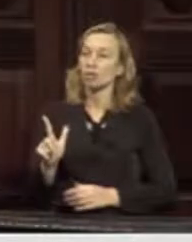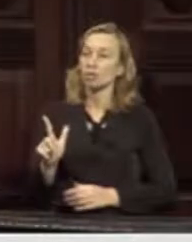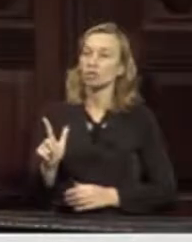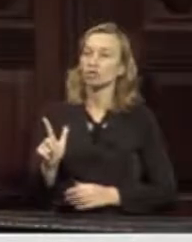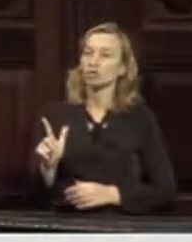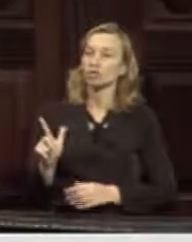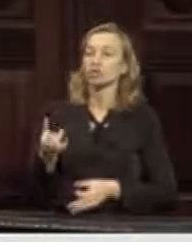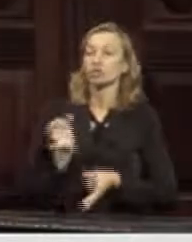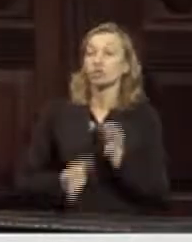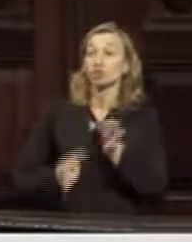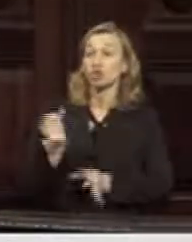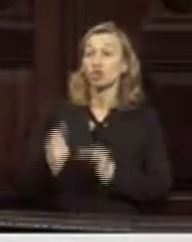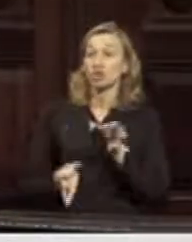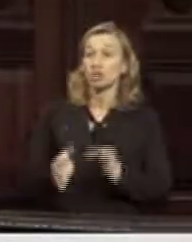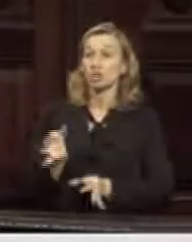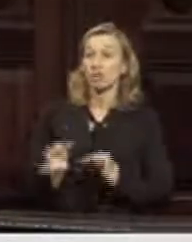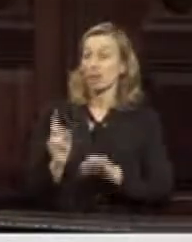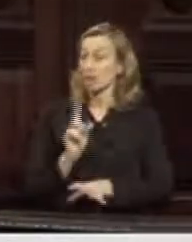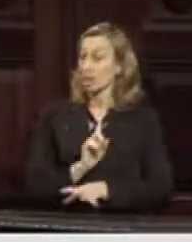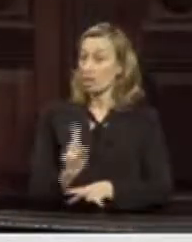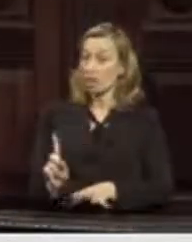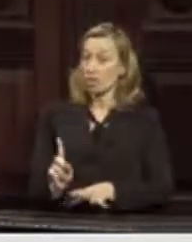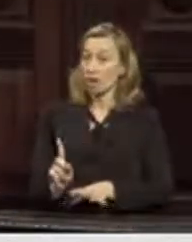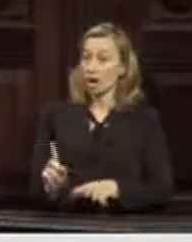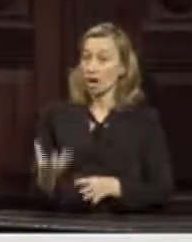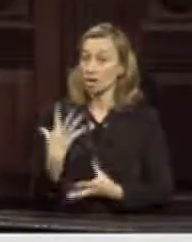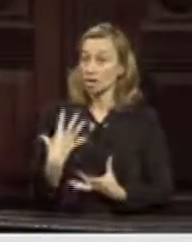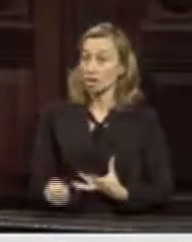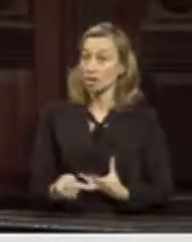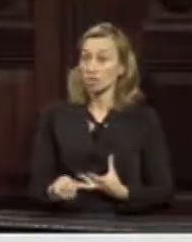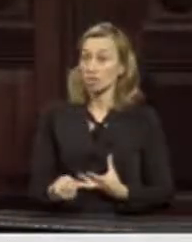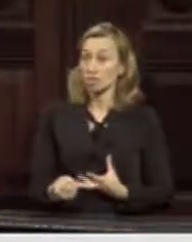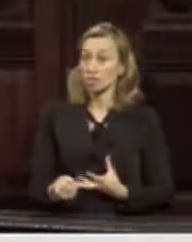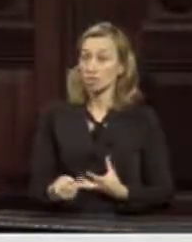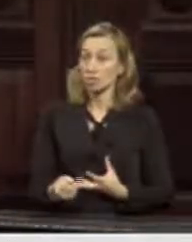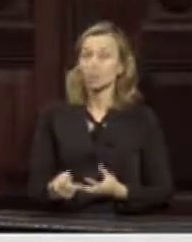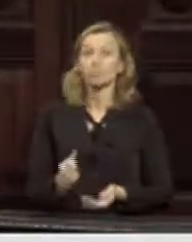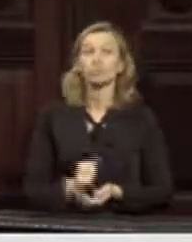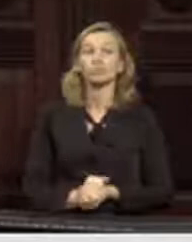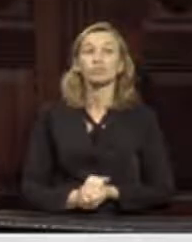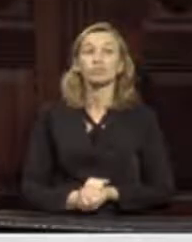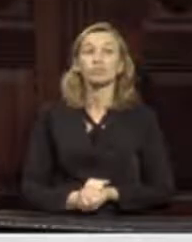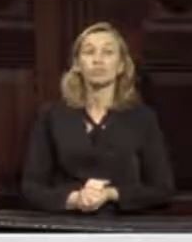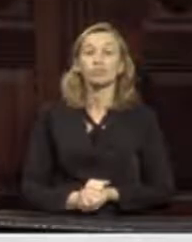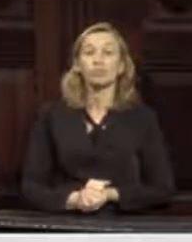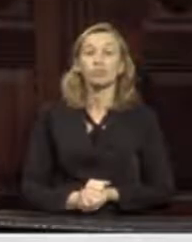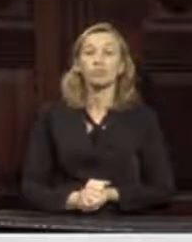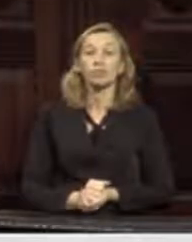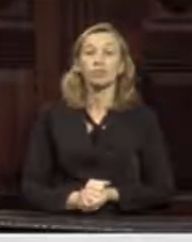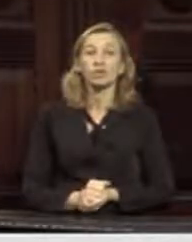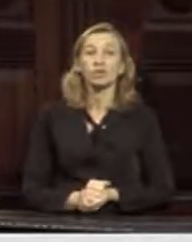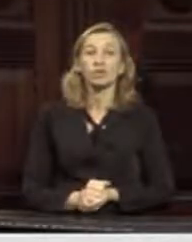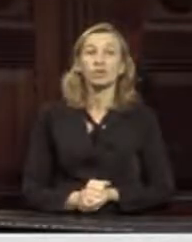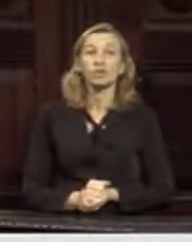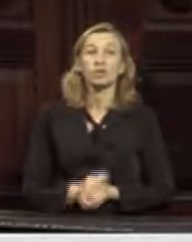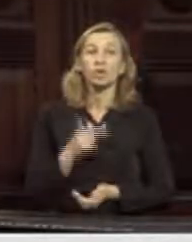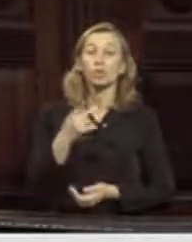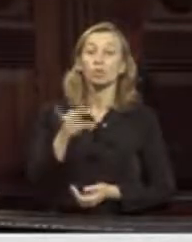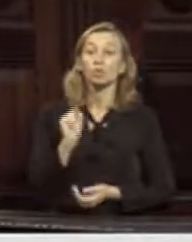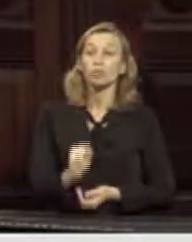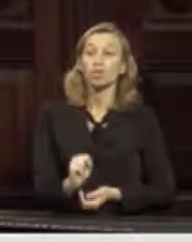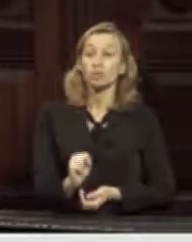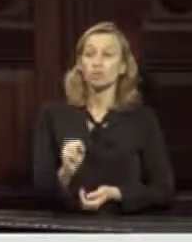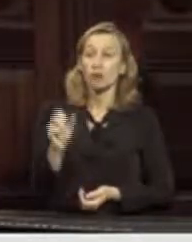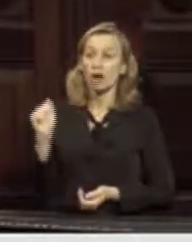considerou inconstitucional a expressão que o fixe é maior, que faria com que o piso